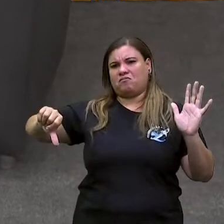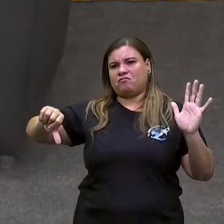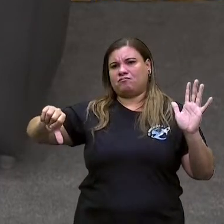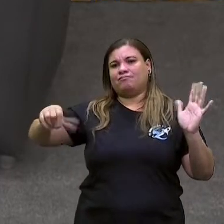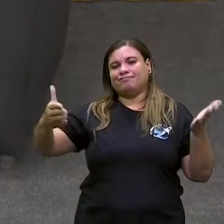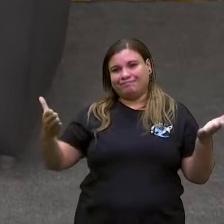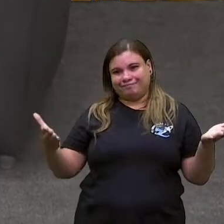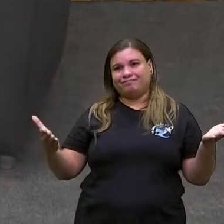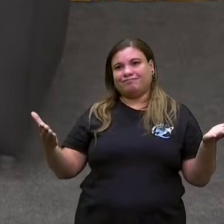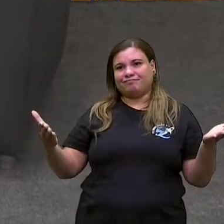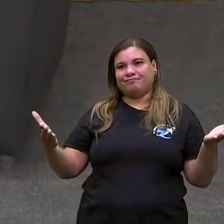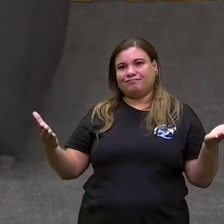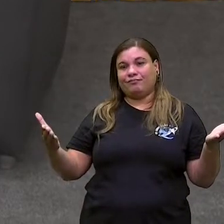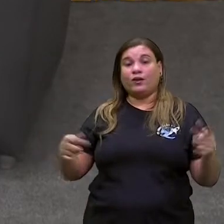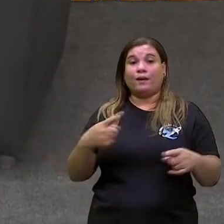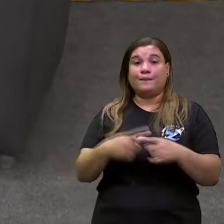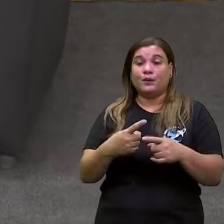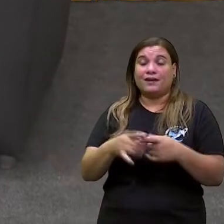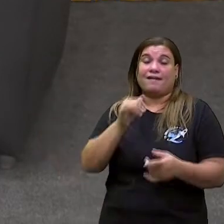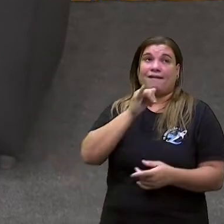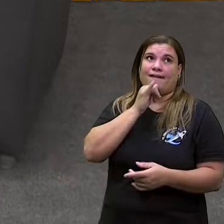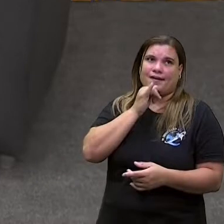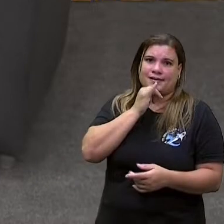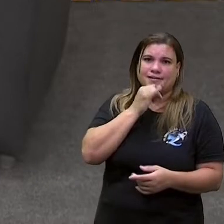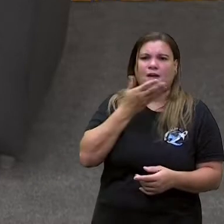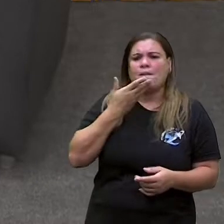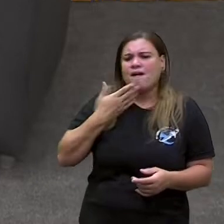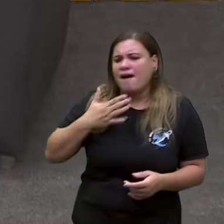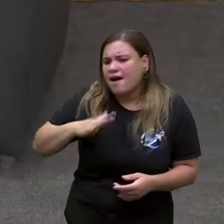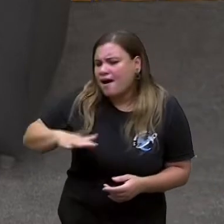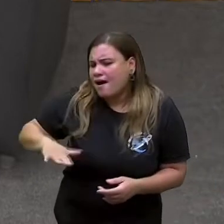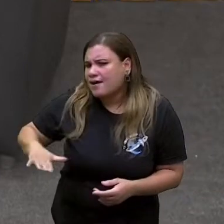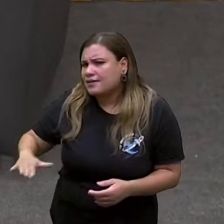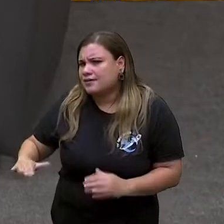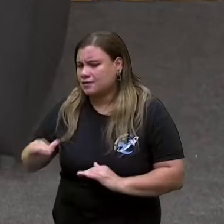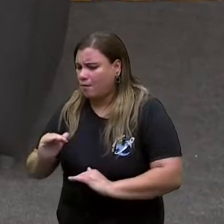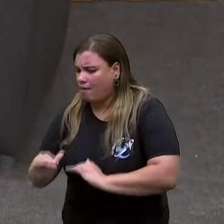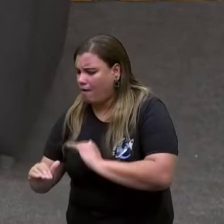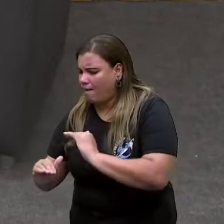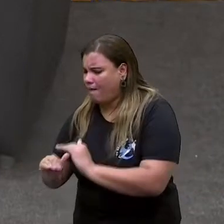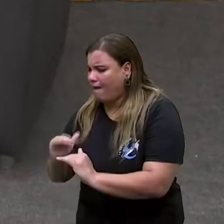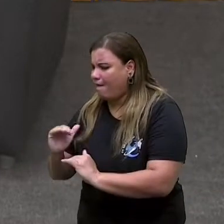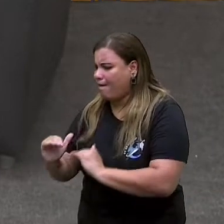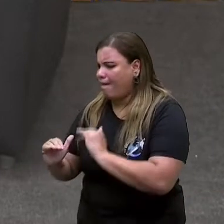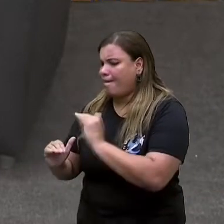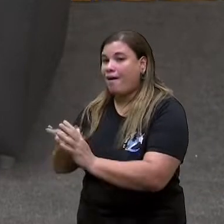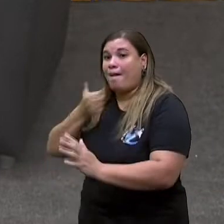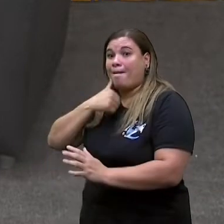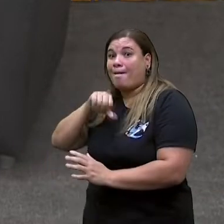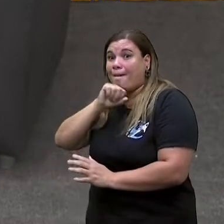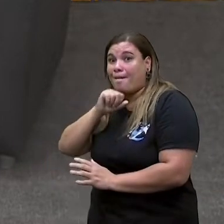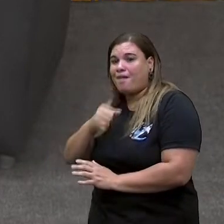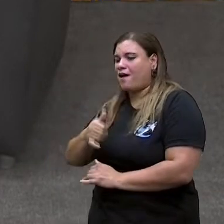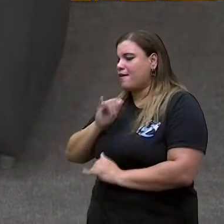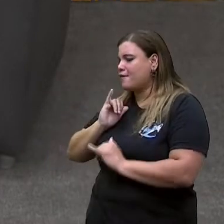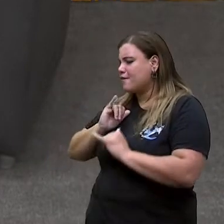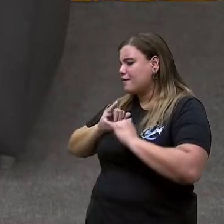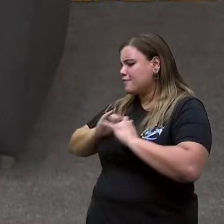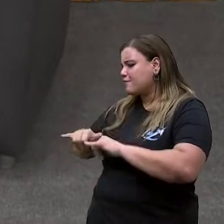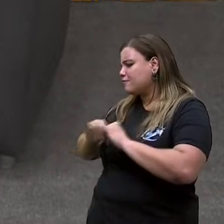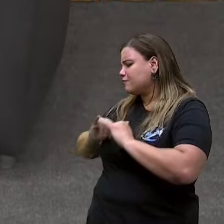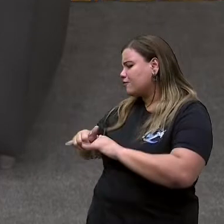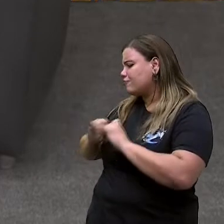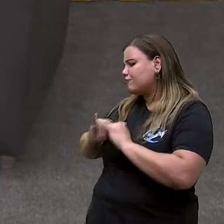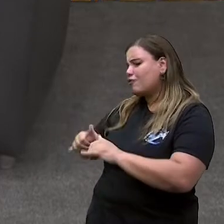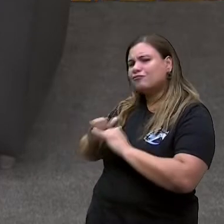e com alguém contando histórias para ela, lendo histórias para essa criança, a tendência dela um dia ser usuária